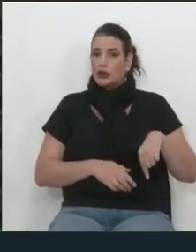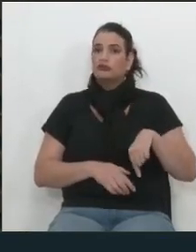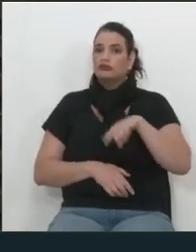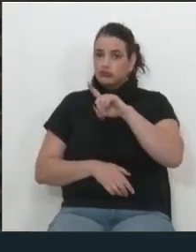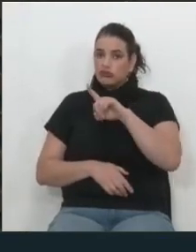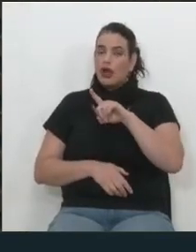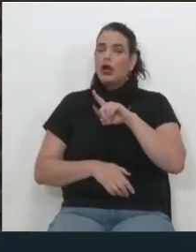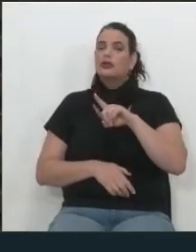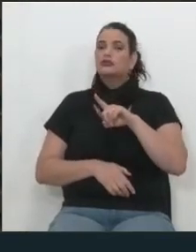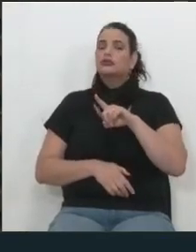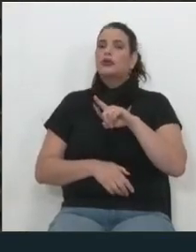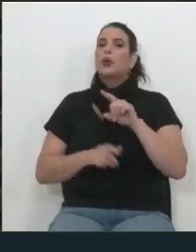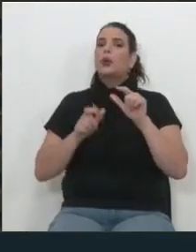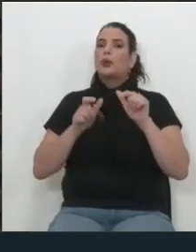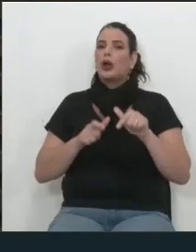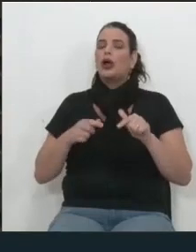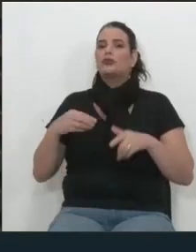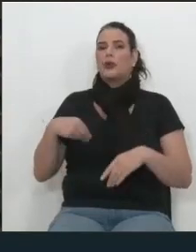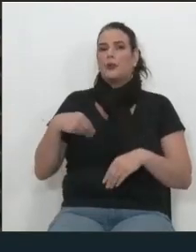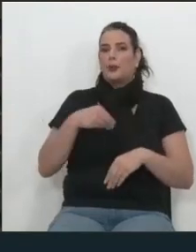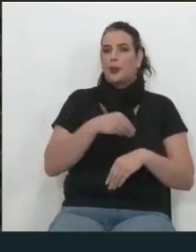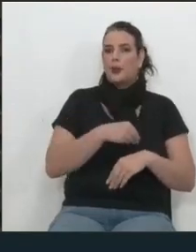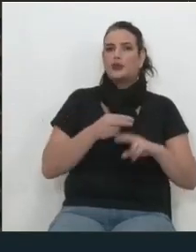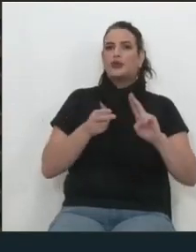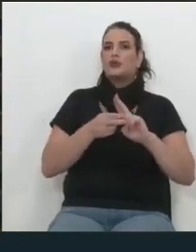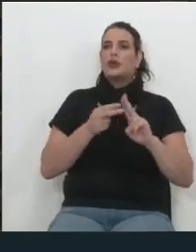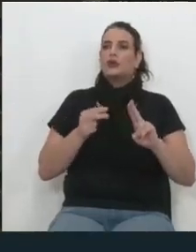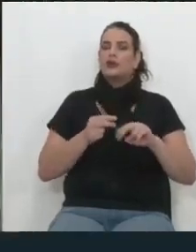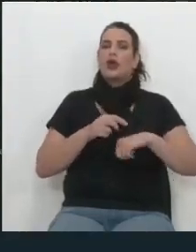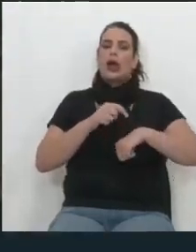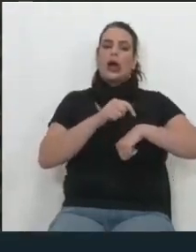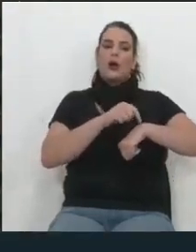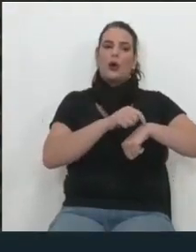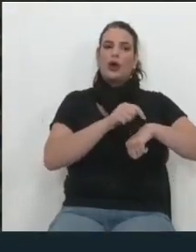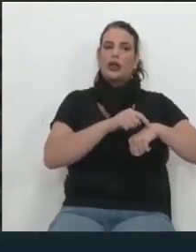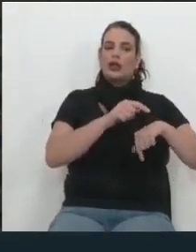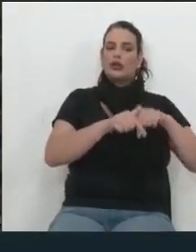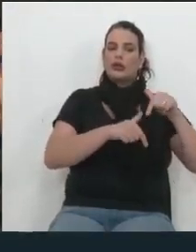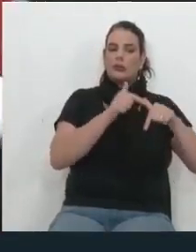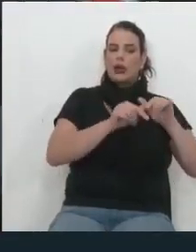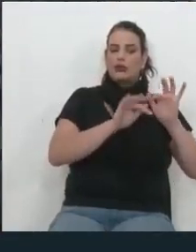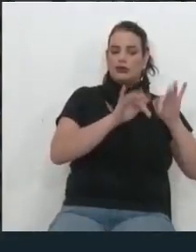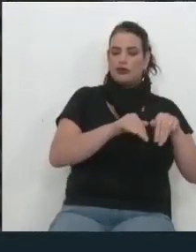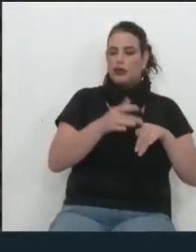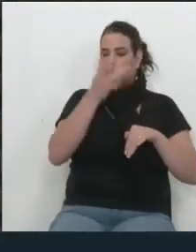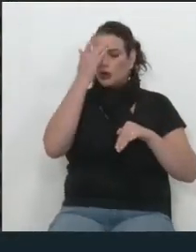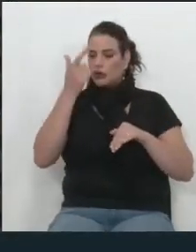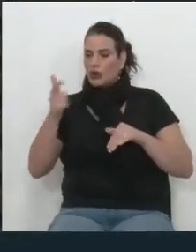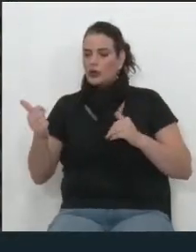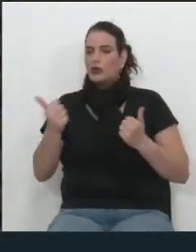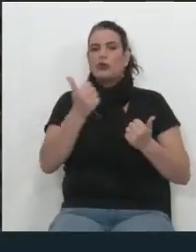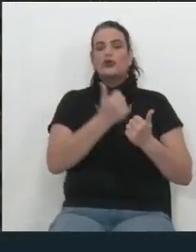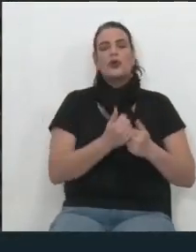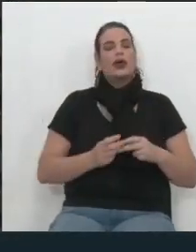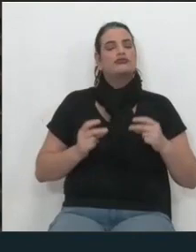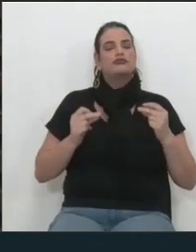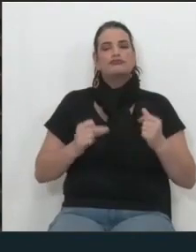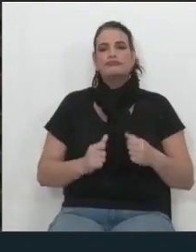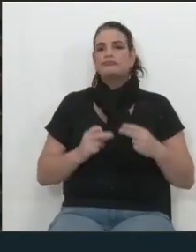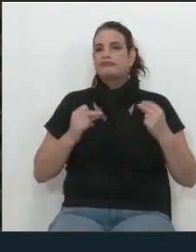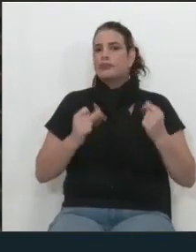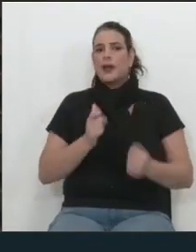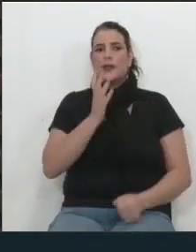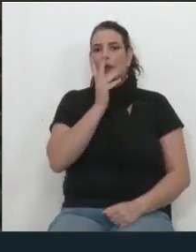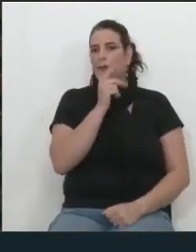lá, às vezes na troca de turno, há aquela demora. Eu não vou nem falar outros